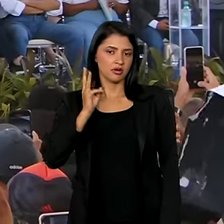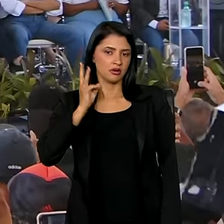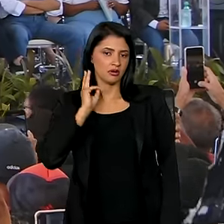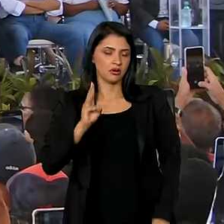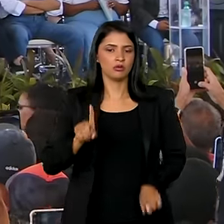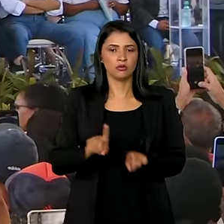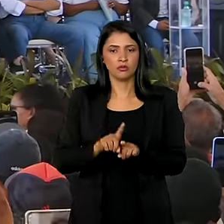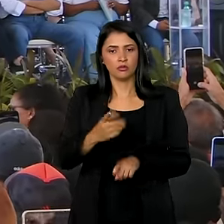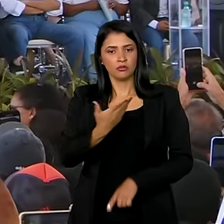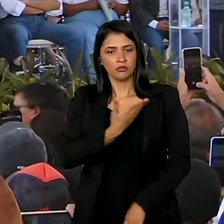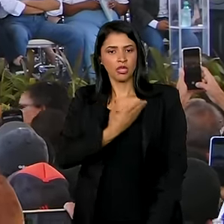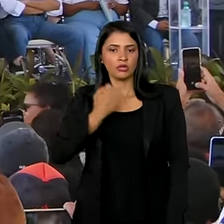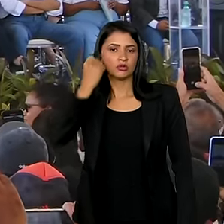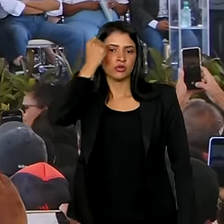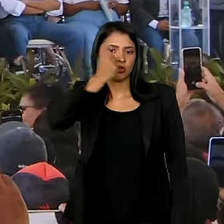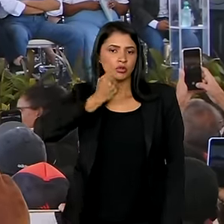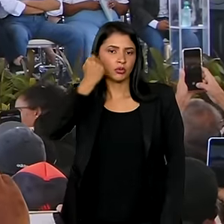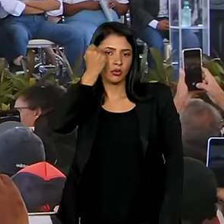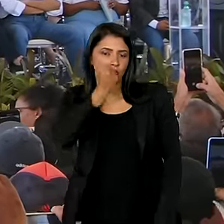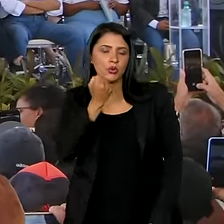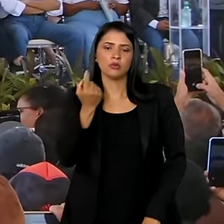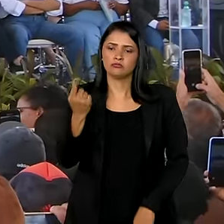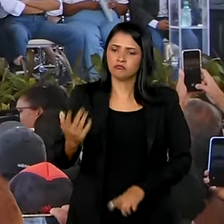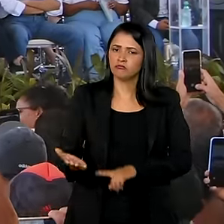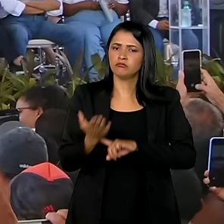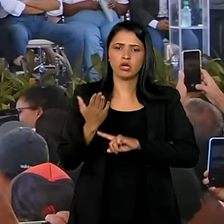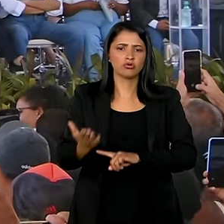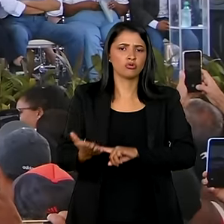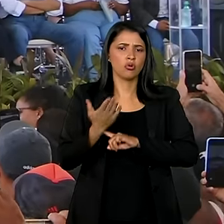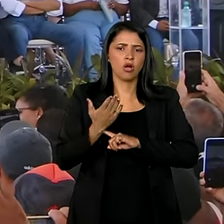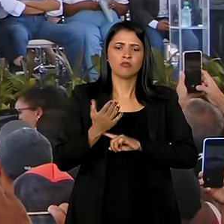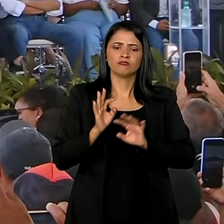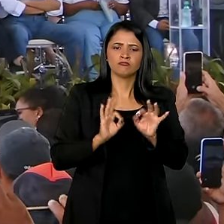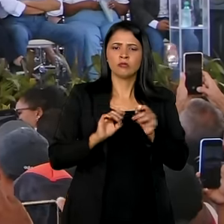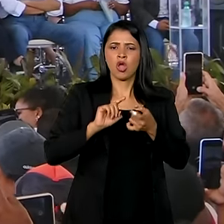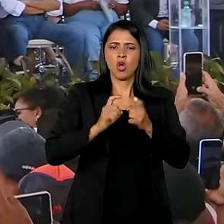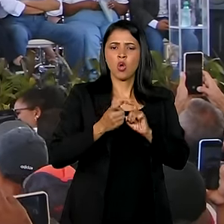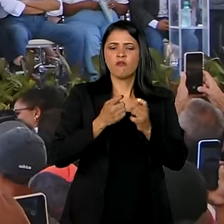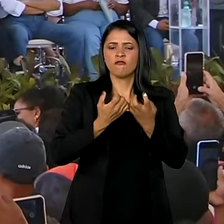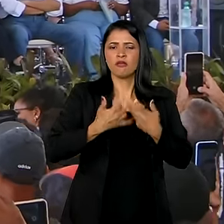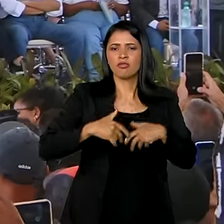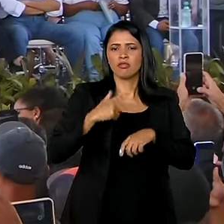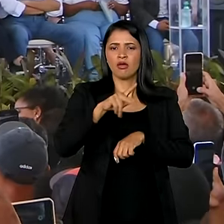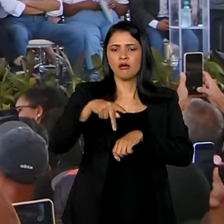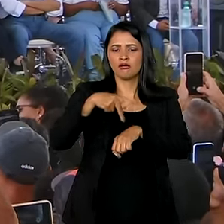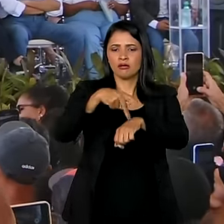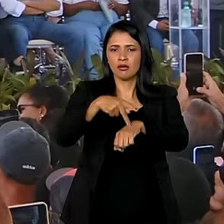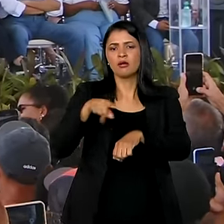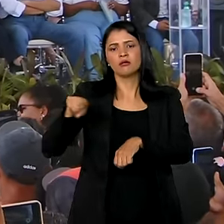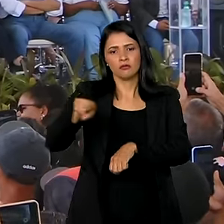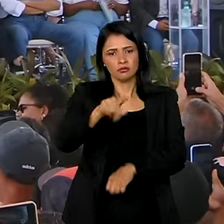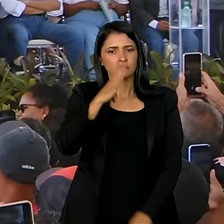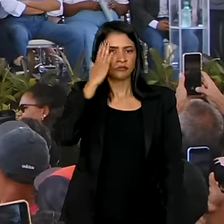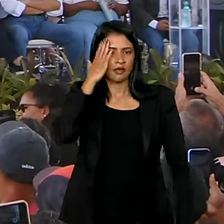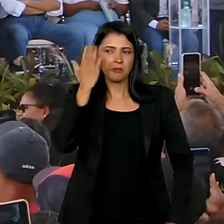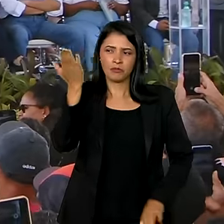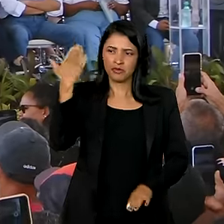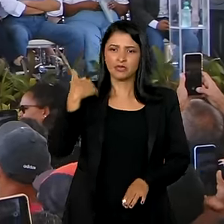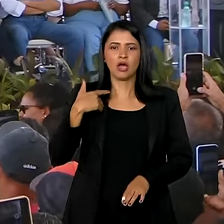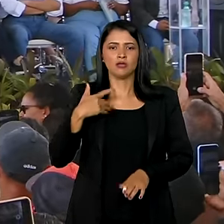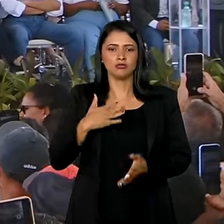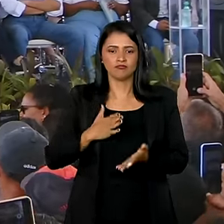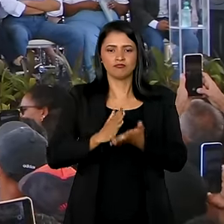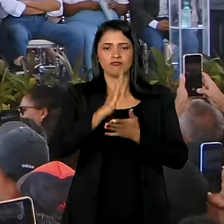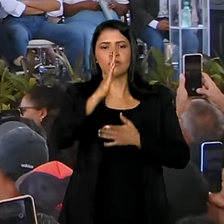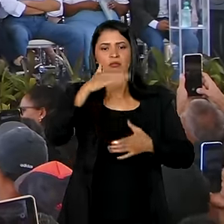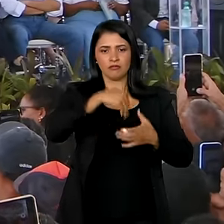companheiros senadores, que tem me ajudado muito a governar esse país. Vocês sabem que quando eu fui eleito,